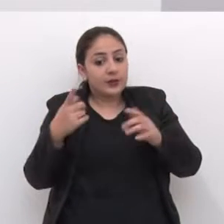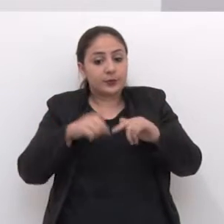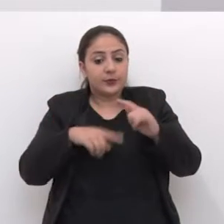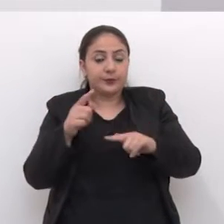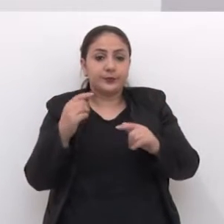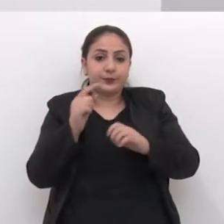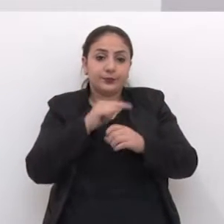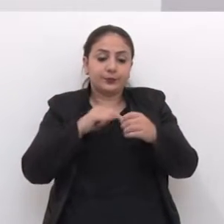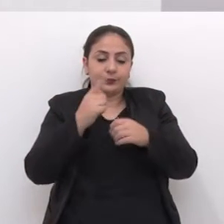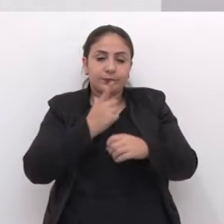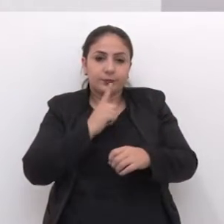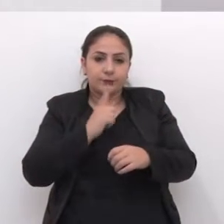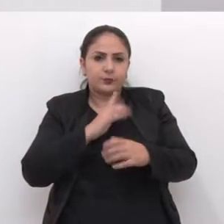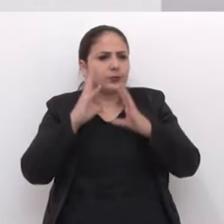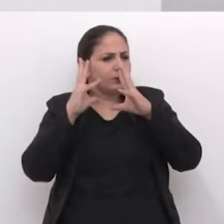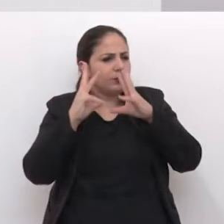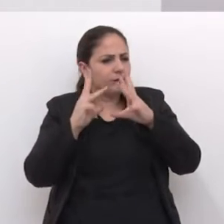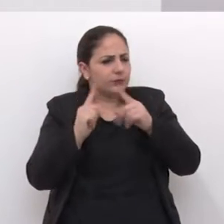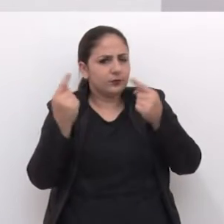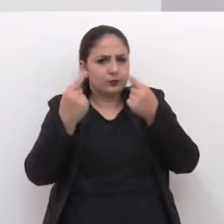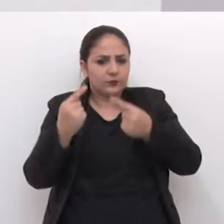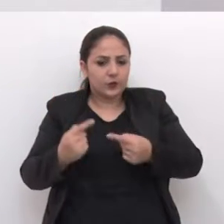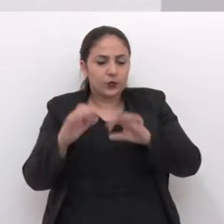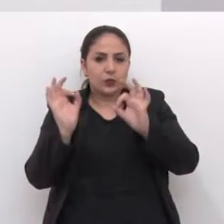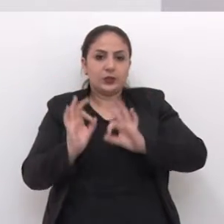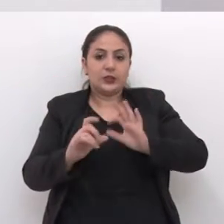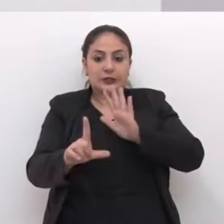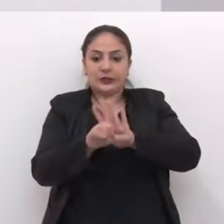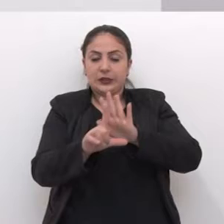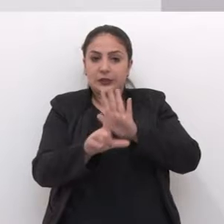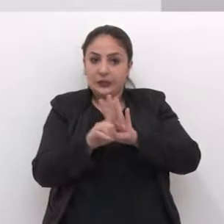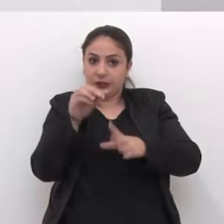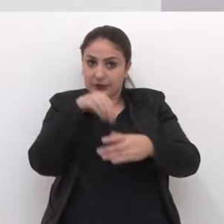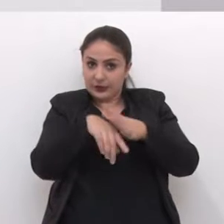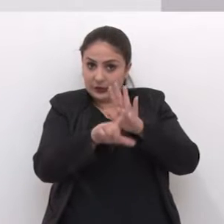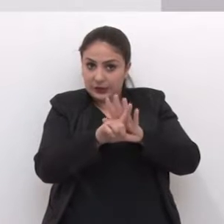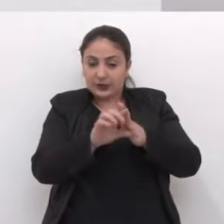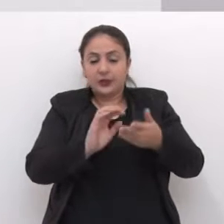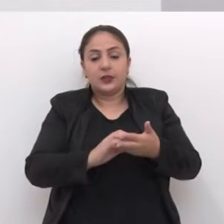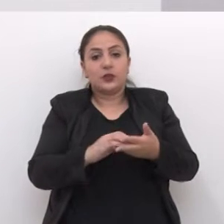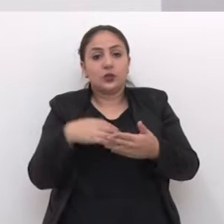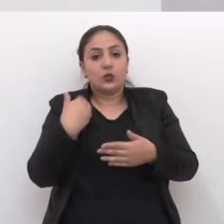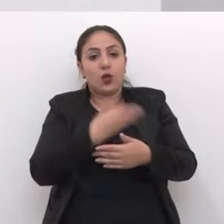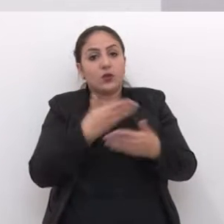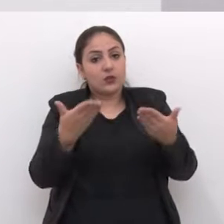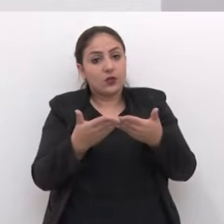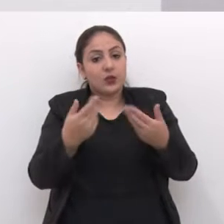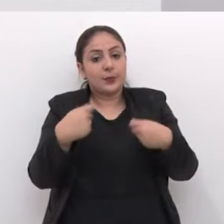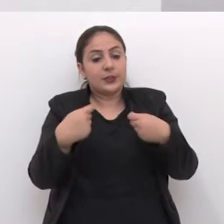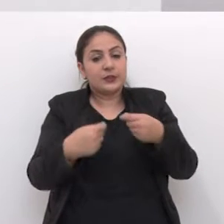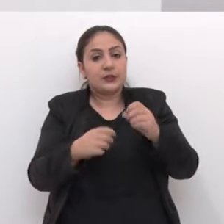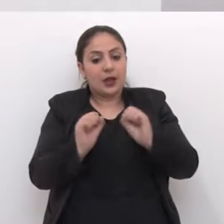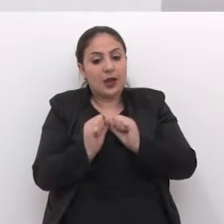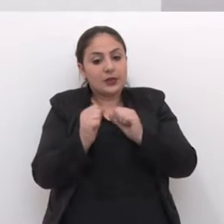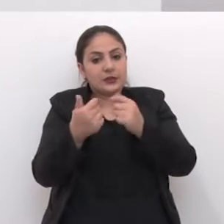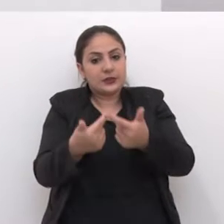grande instrumento que a cidade tem, já todo ele estabelecido, todo ele legalizado. O que basta agora é nós termos uma composição ativa